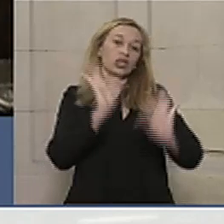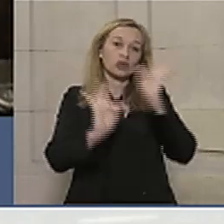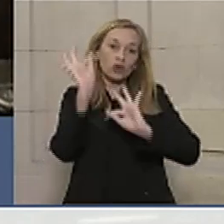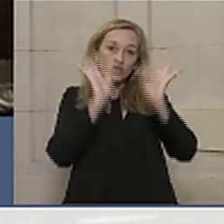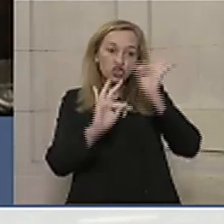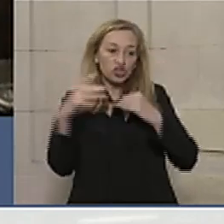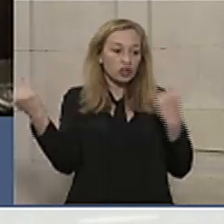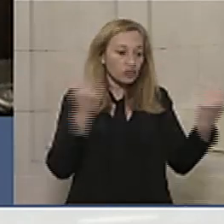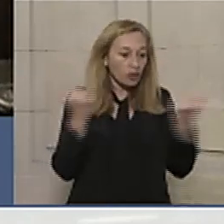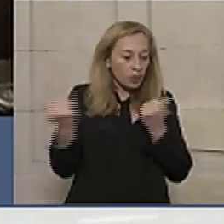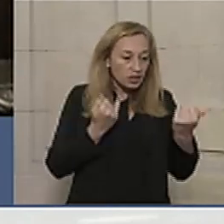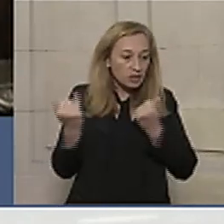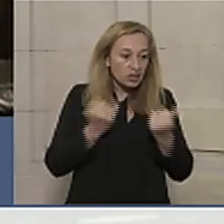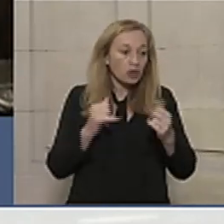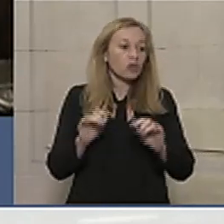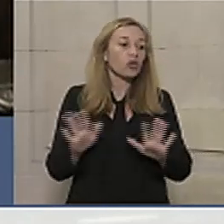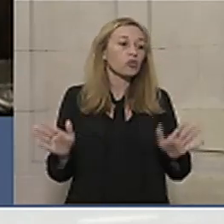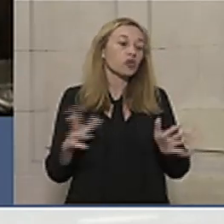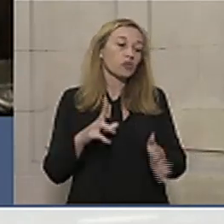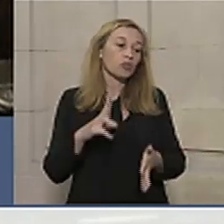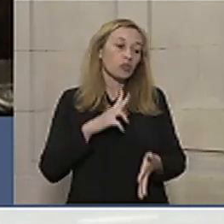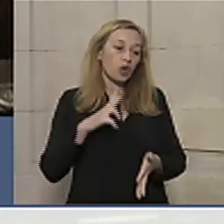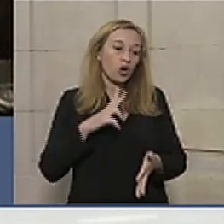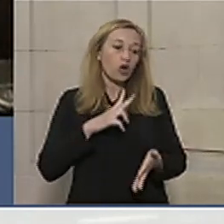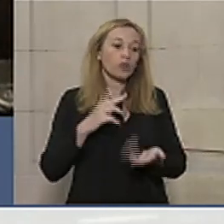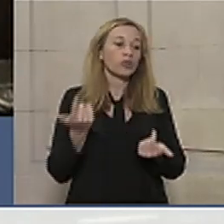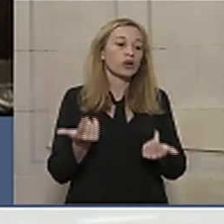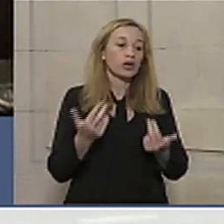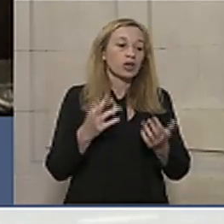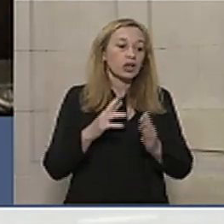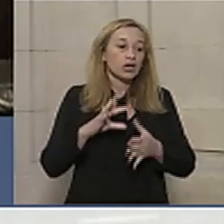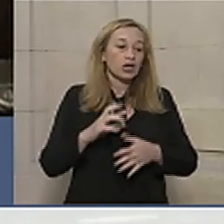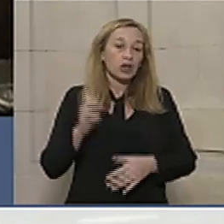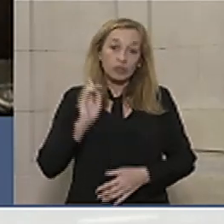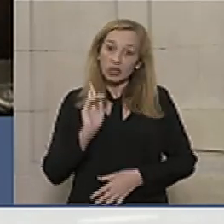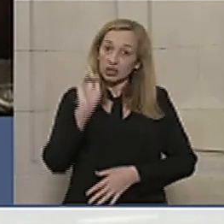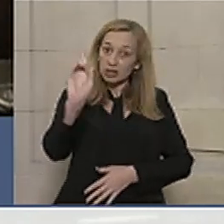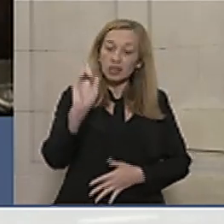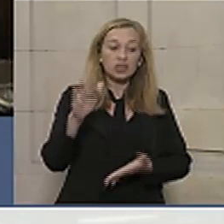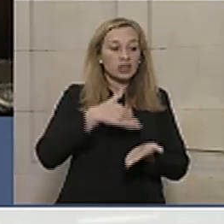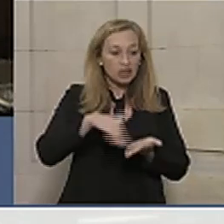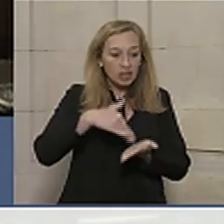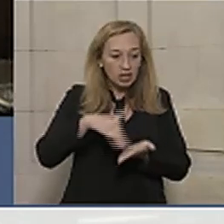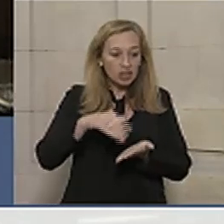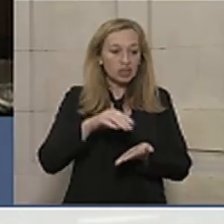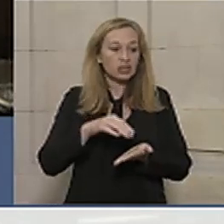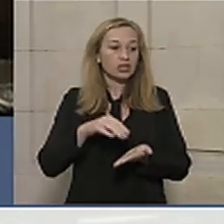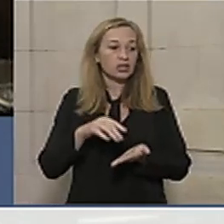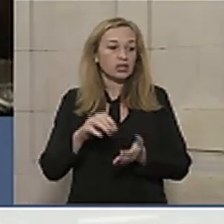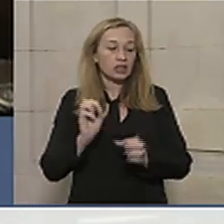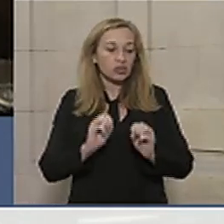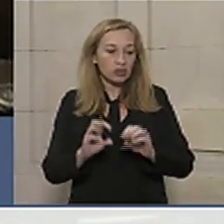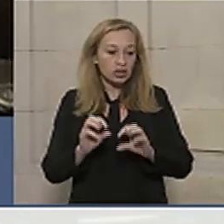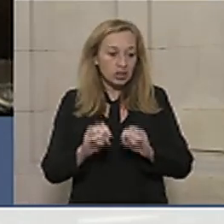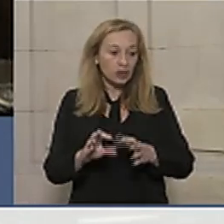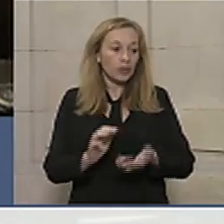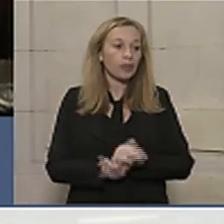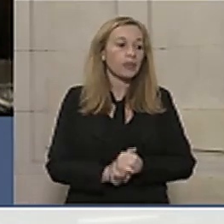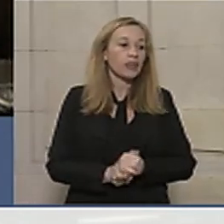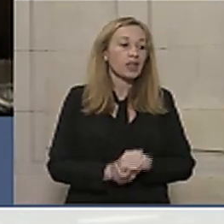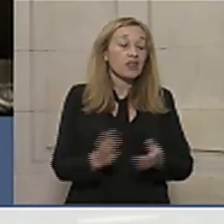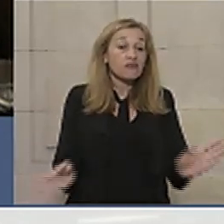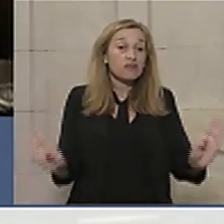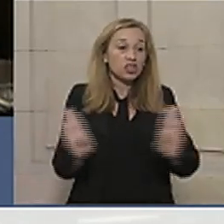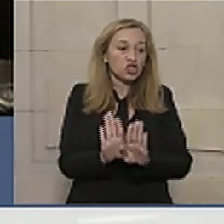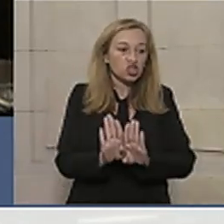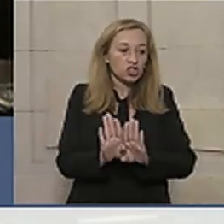informação, como o próprio representante da Secretaria da Fazenda hoje nos mostrou, que é uma bela iniciativa para fechar